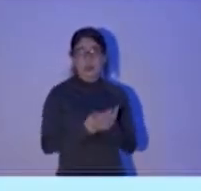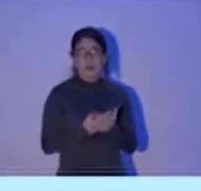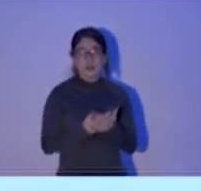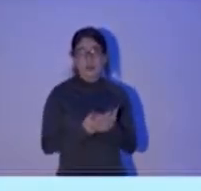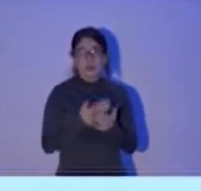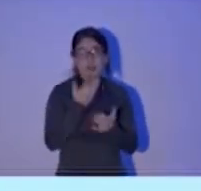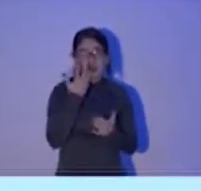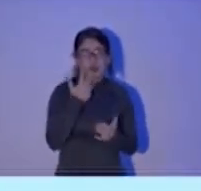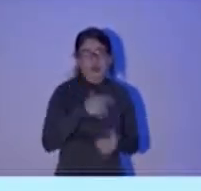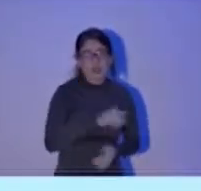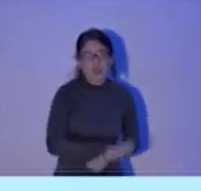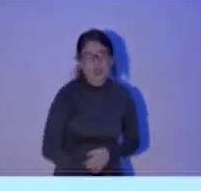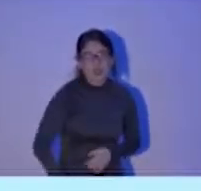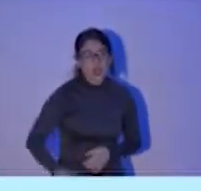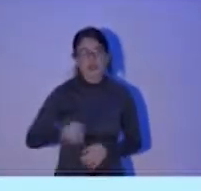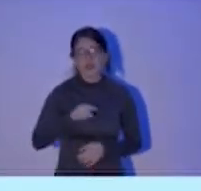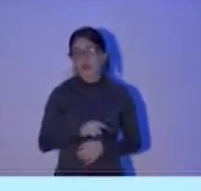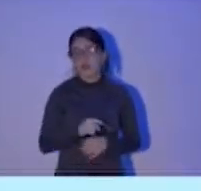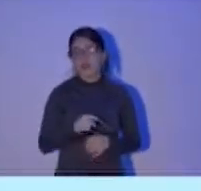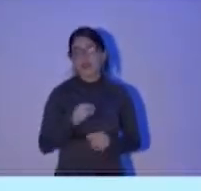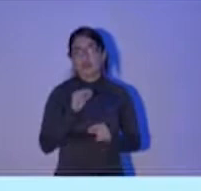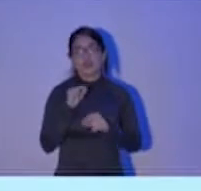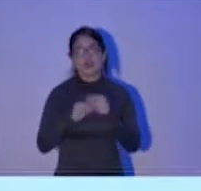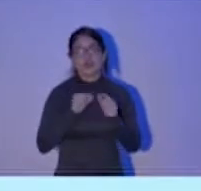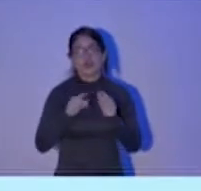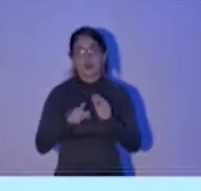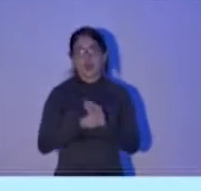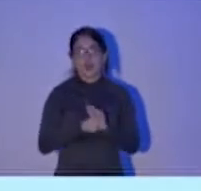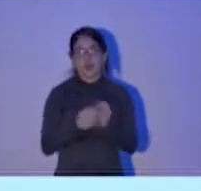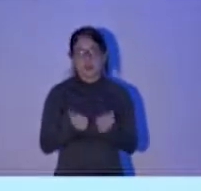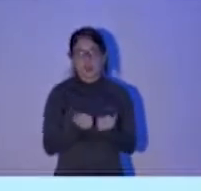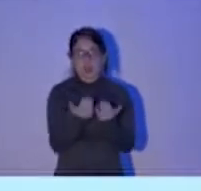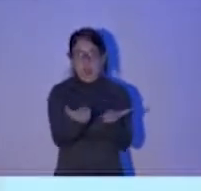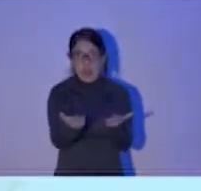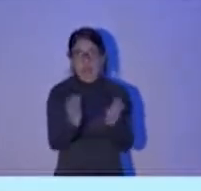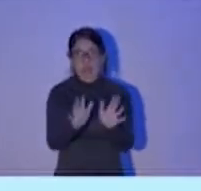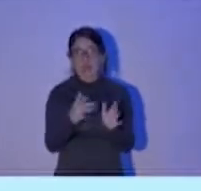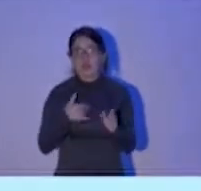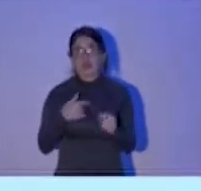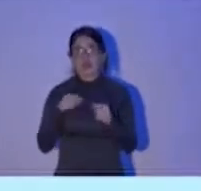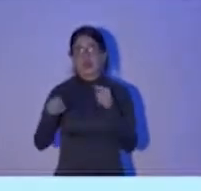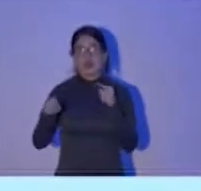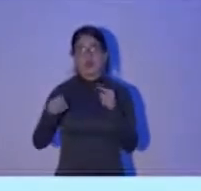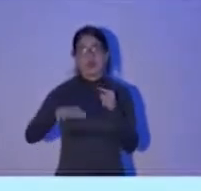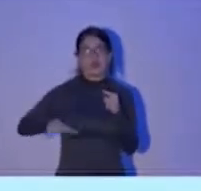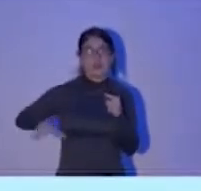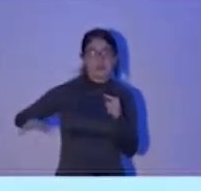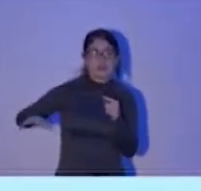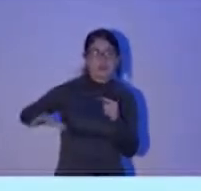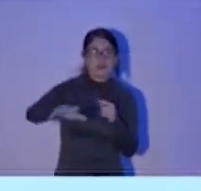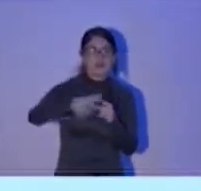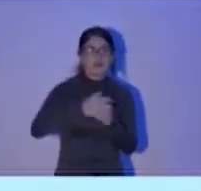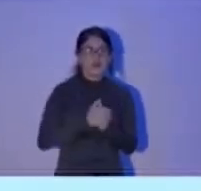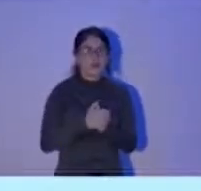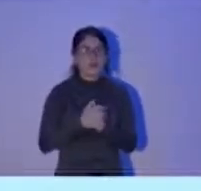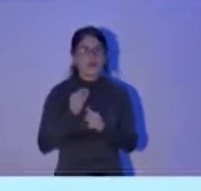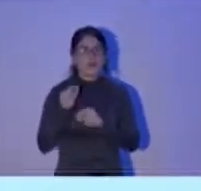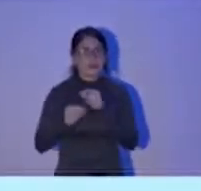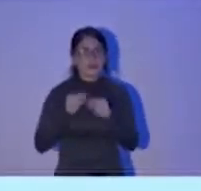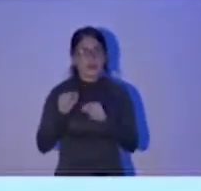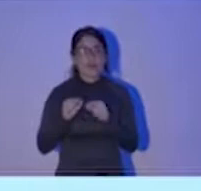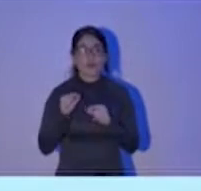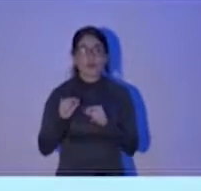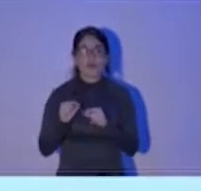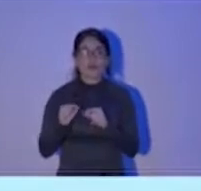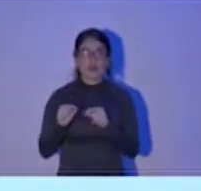nossa realidade. Então, primeiro, nós precisamos revisitar esses projetos para saber o que, que realmente os municípios estão precisando para que a gente possa entregar